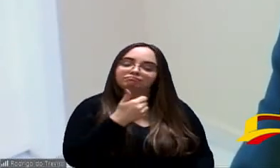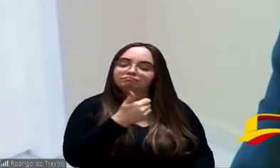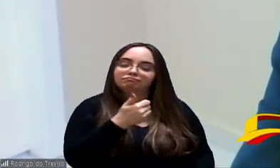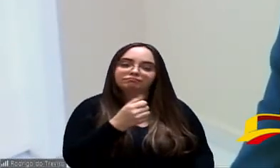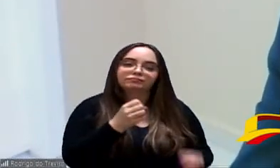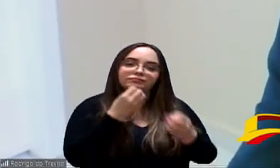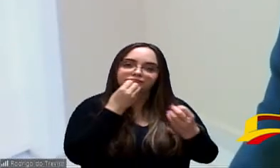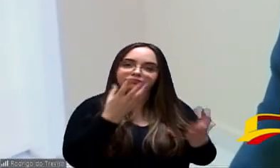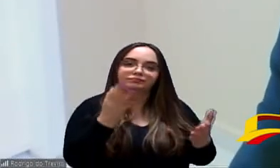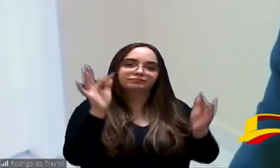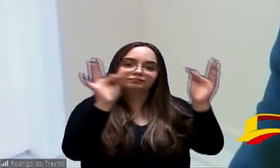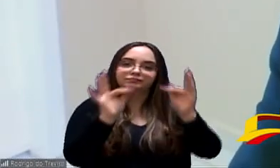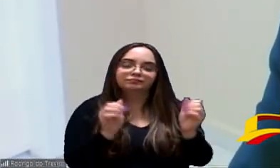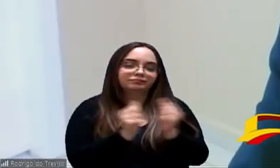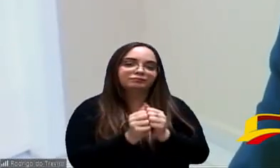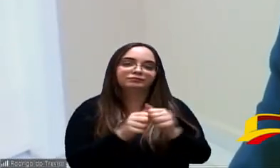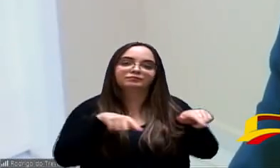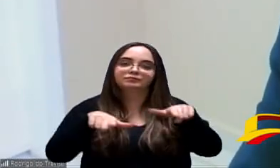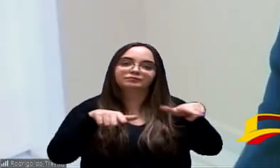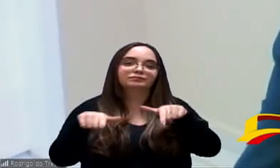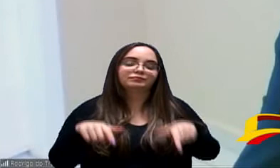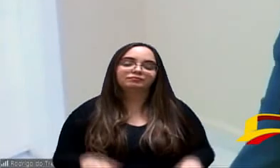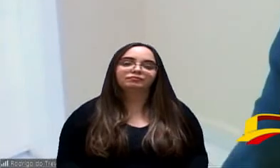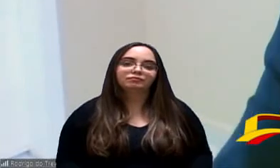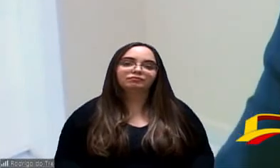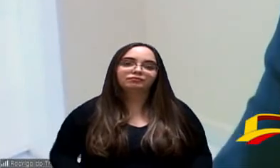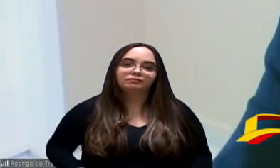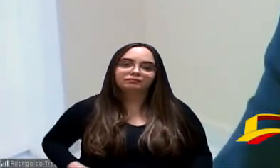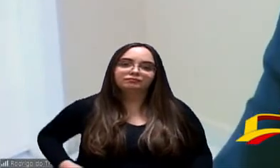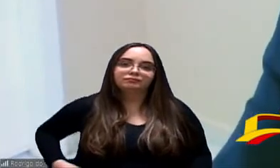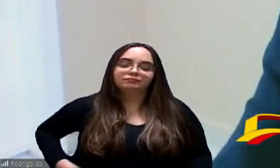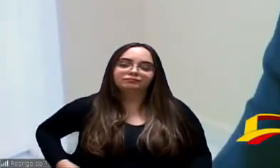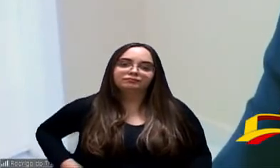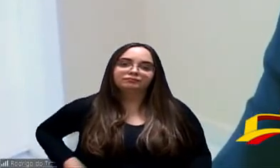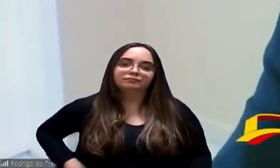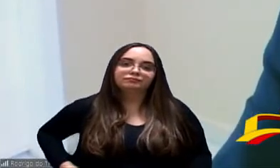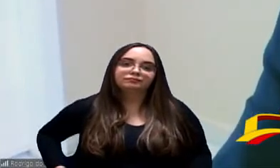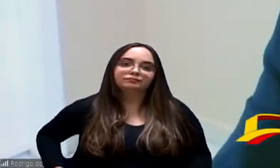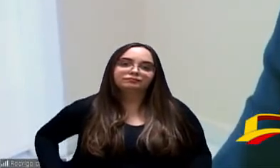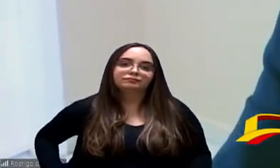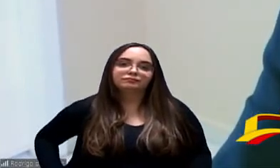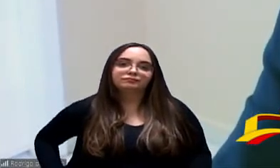por ter você como companheiro aí no nosso, na nossa luta aí.